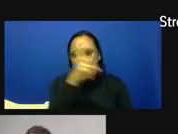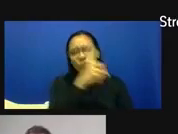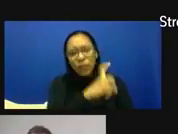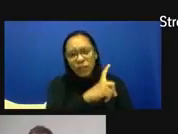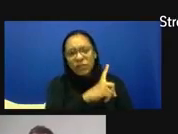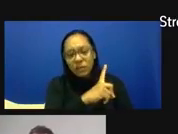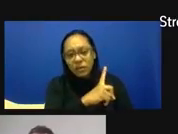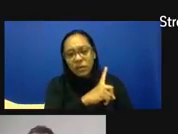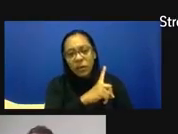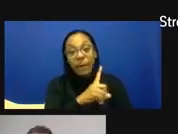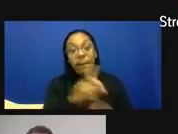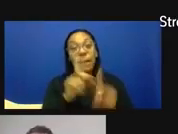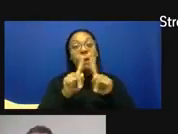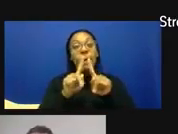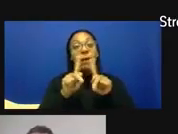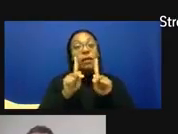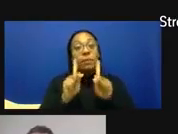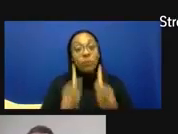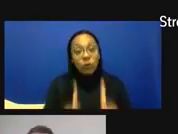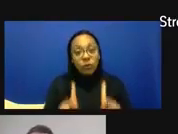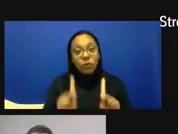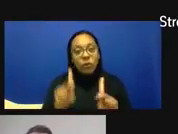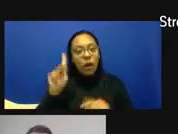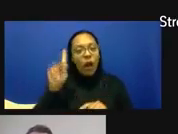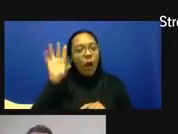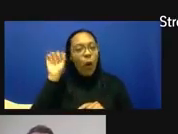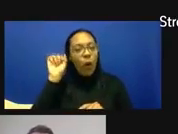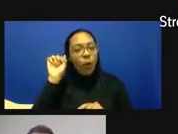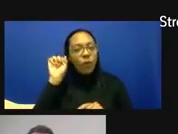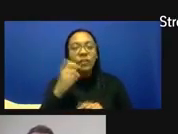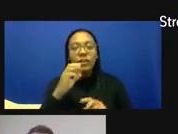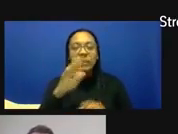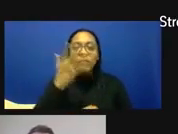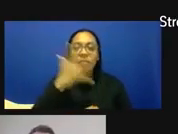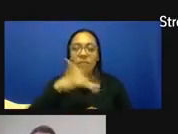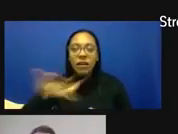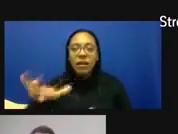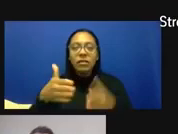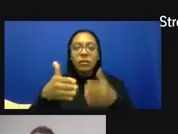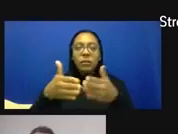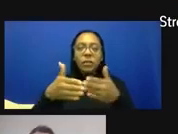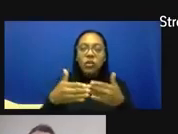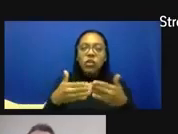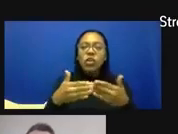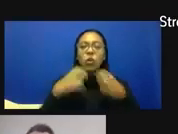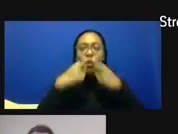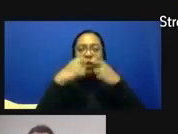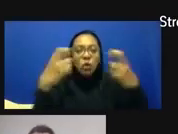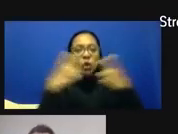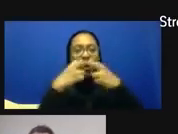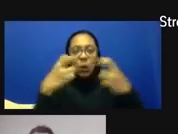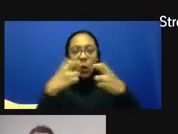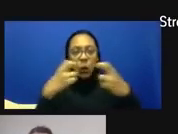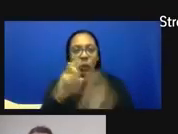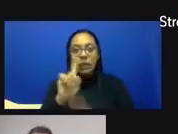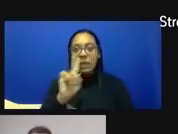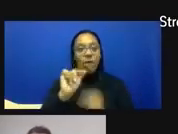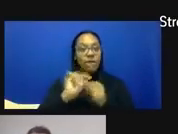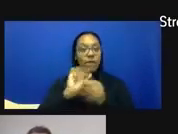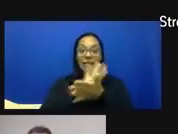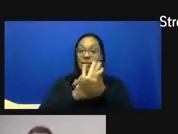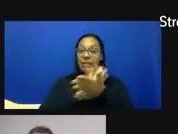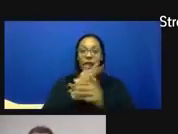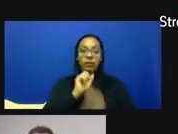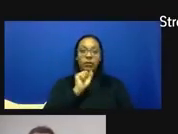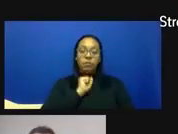né? Mas as pessoas ouvem a criança pedindo socorro ou a mulher vítima de violência e elas se omitem. Então, se for